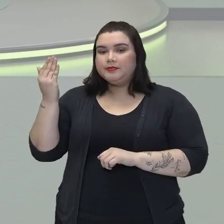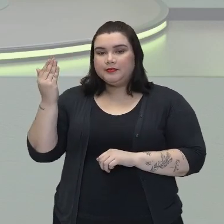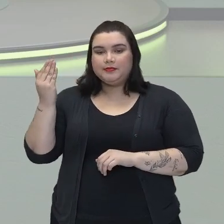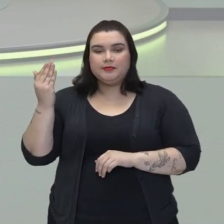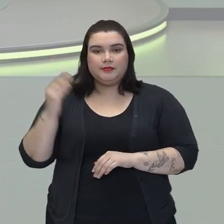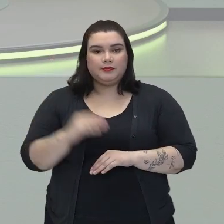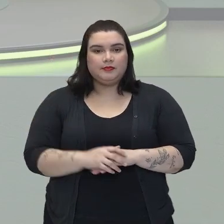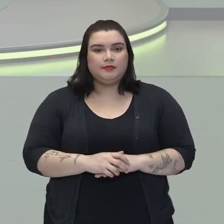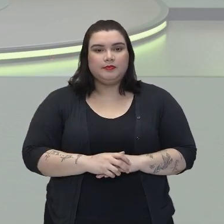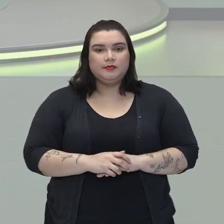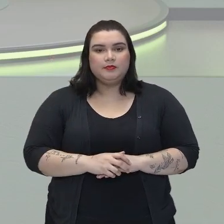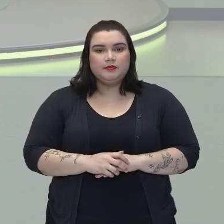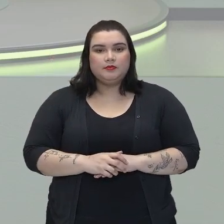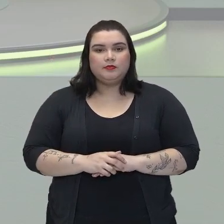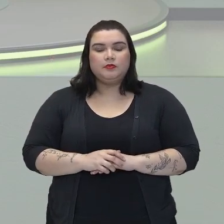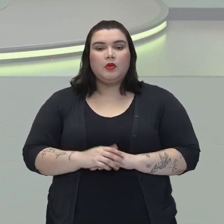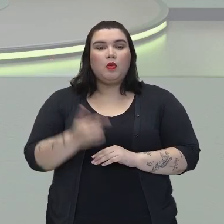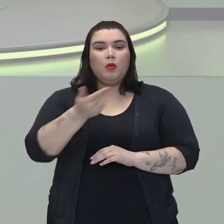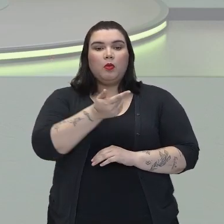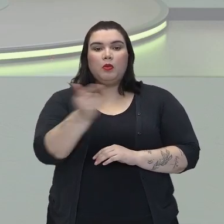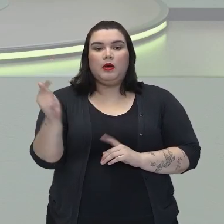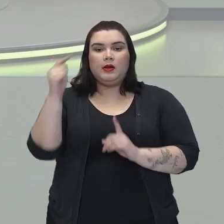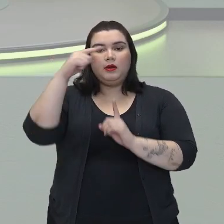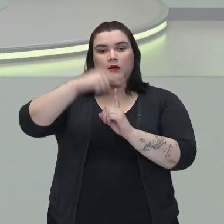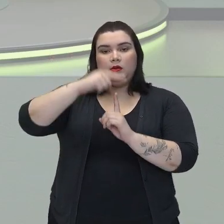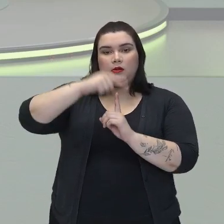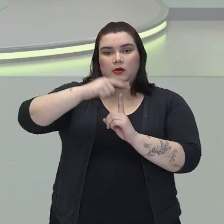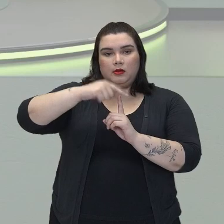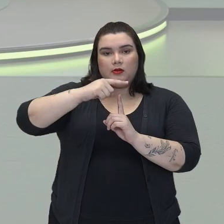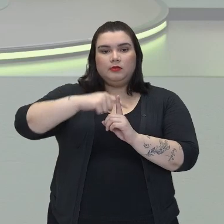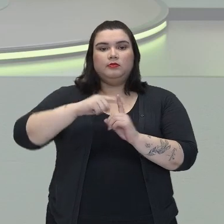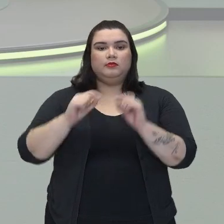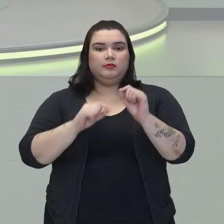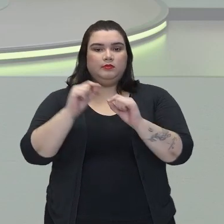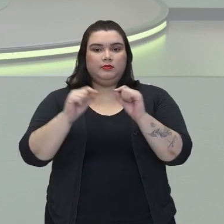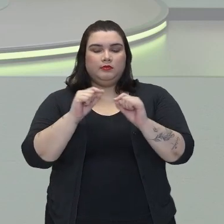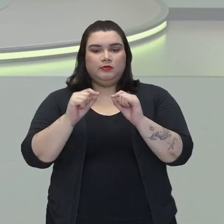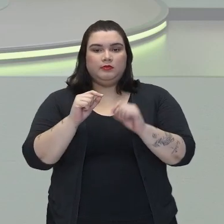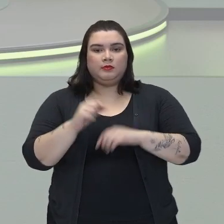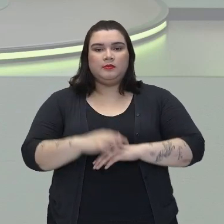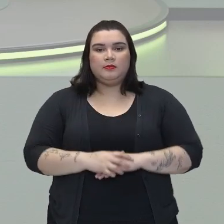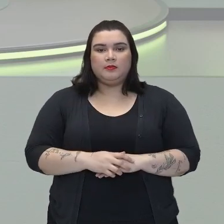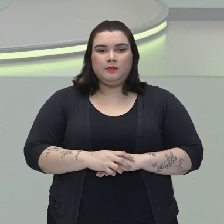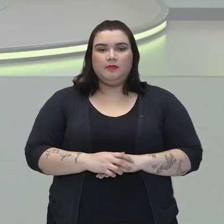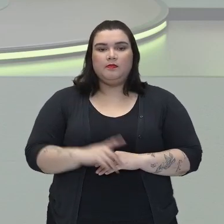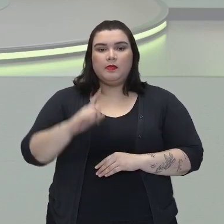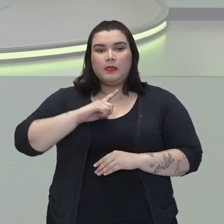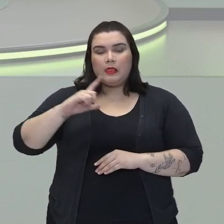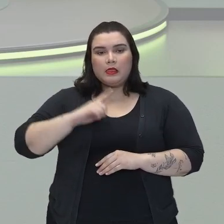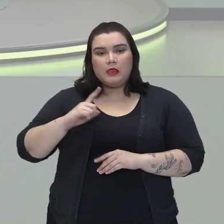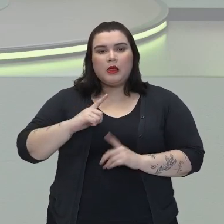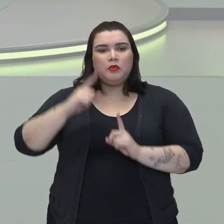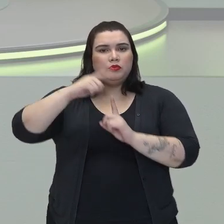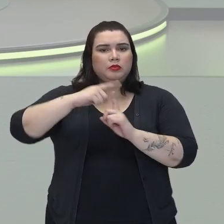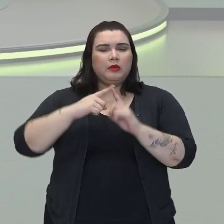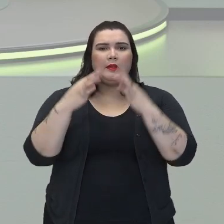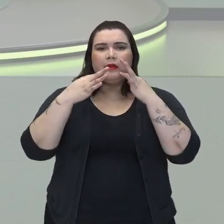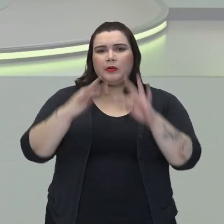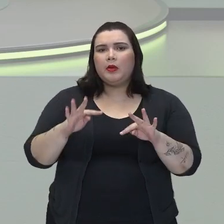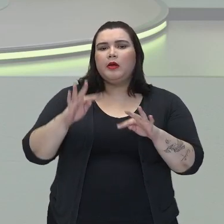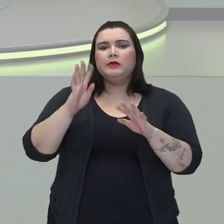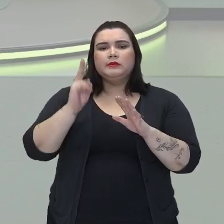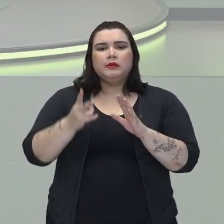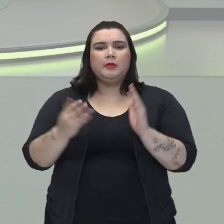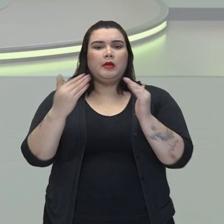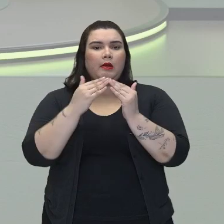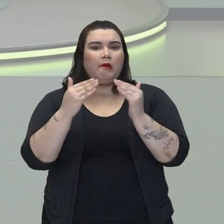carboxila. Além do ácido metanóico, tem um ácido muito comum que a gente encontra em todas as casas, que é